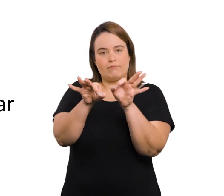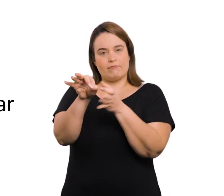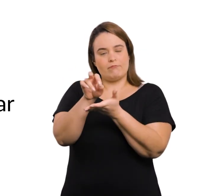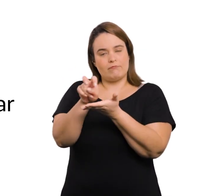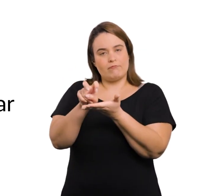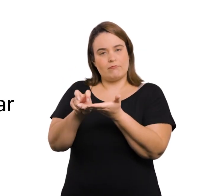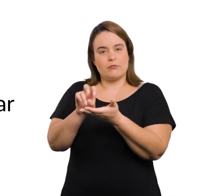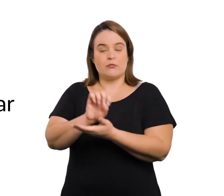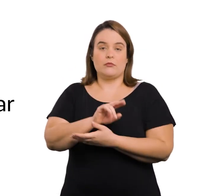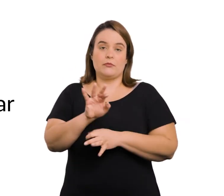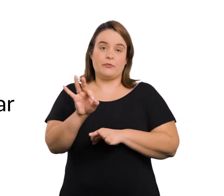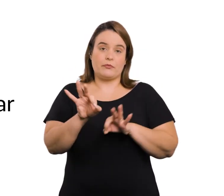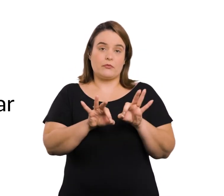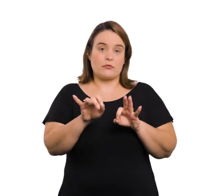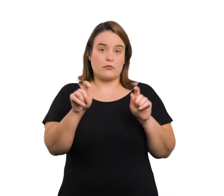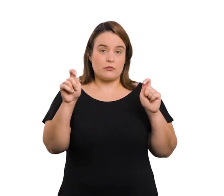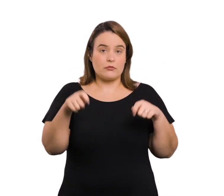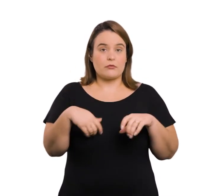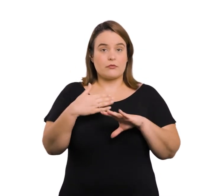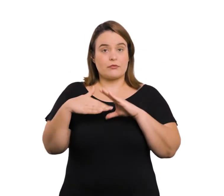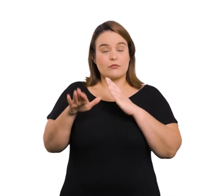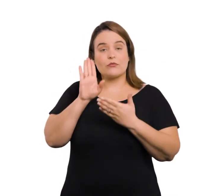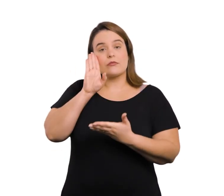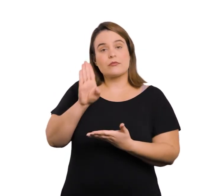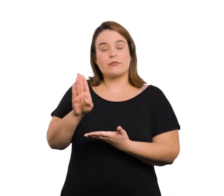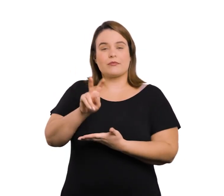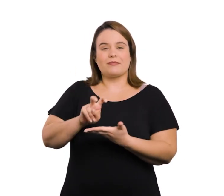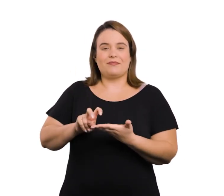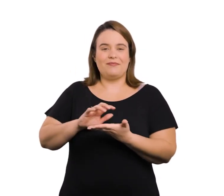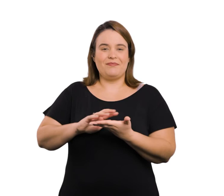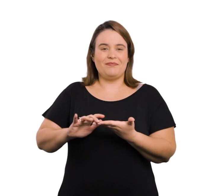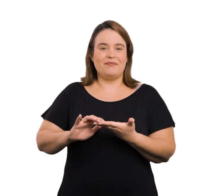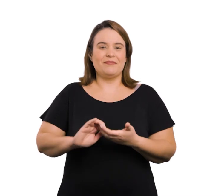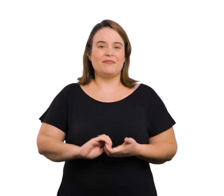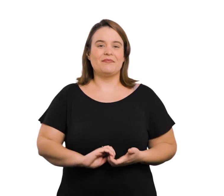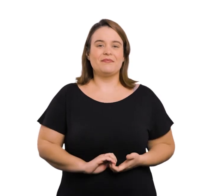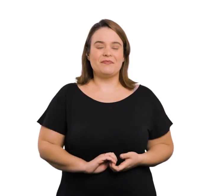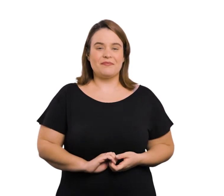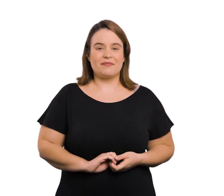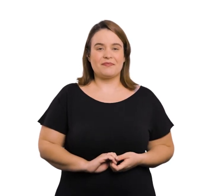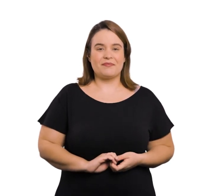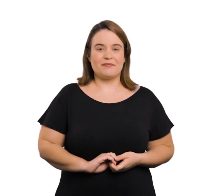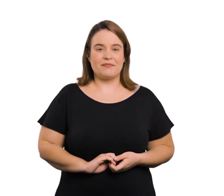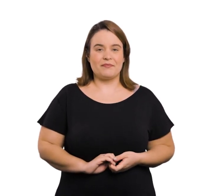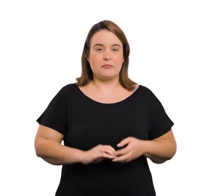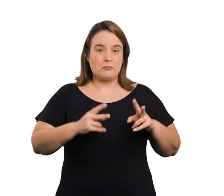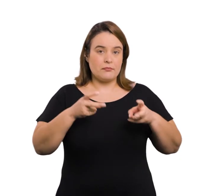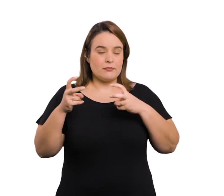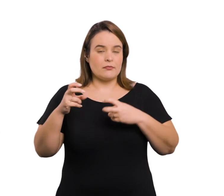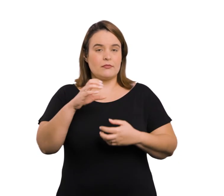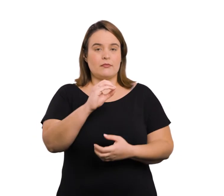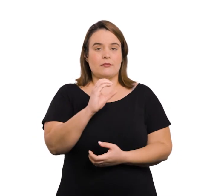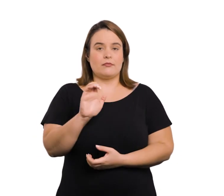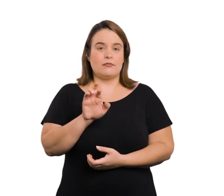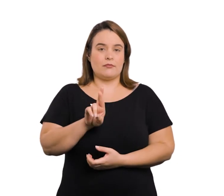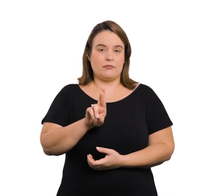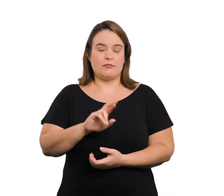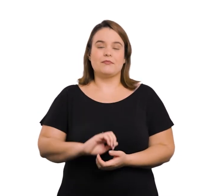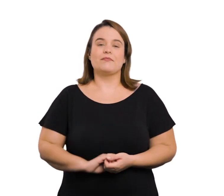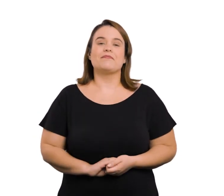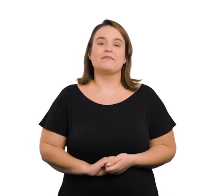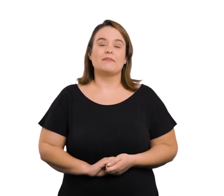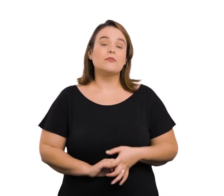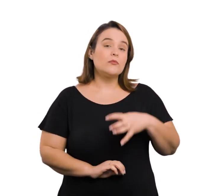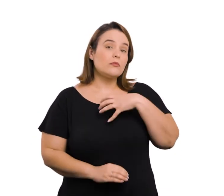de um editor de texto no computador e preparar textos que podem ser enviados para uma impressora Braille. Reconhecimento